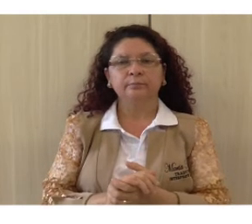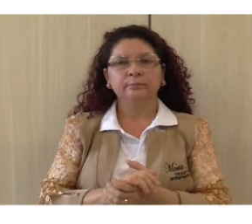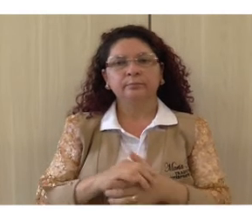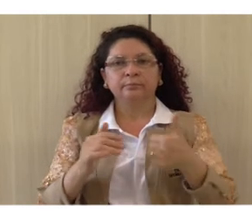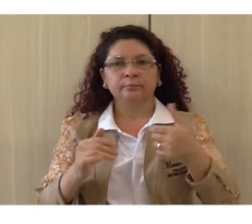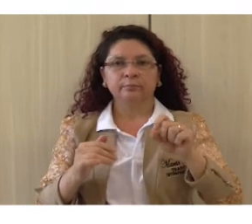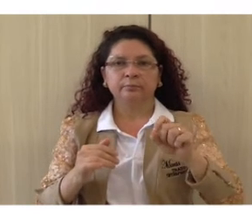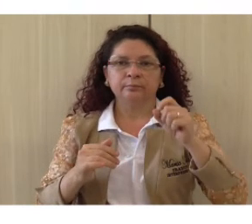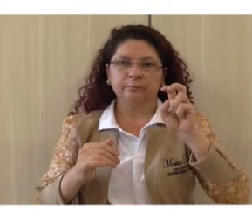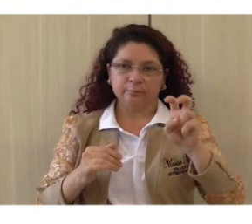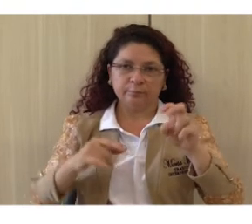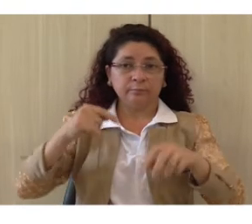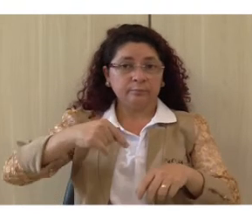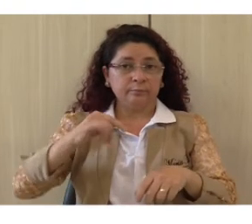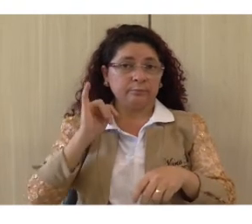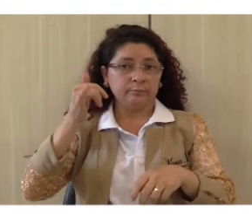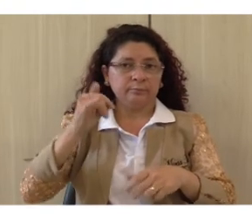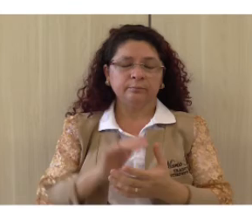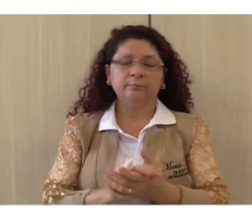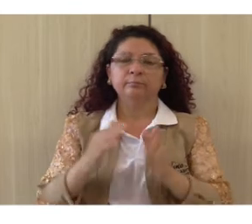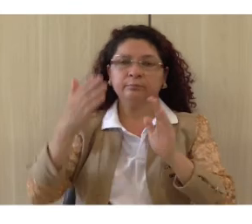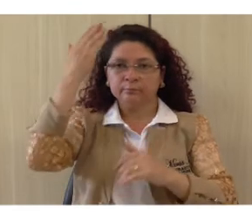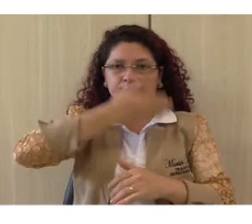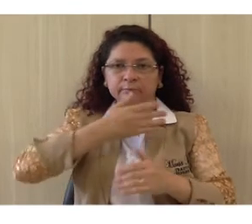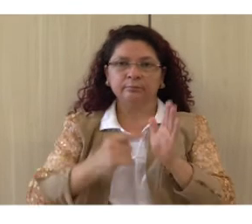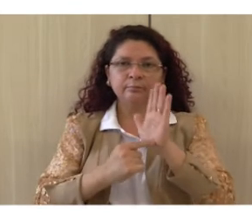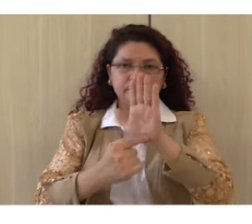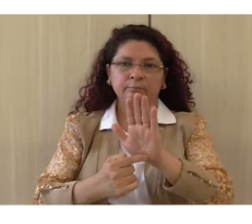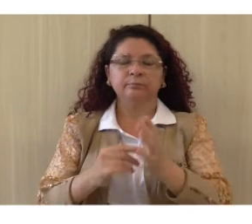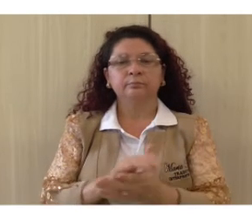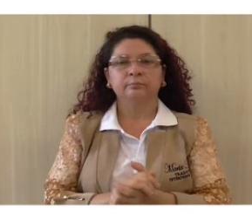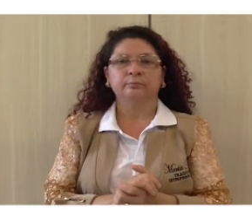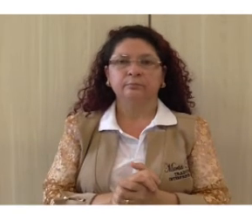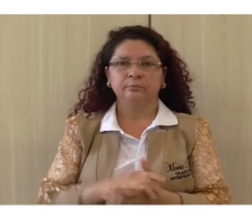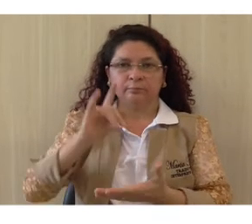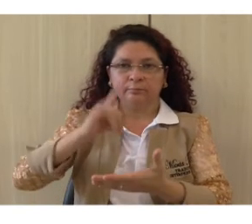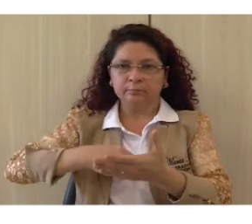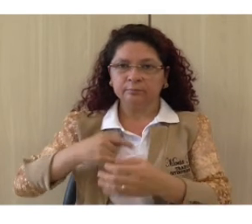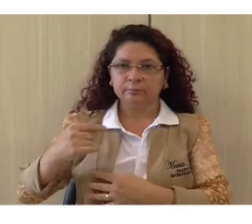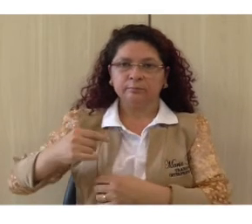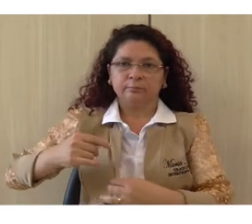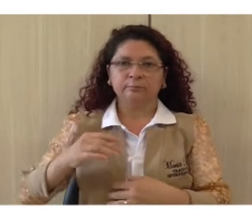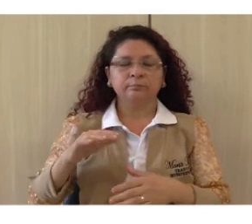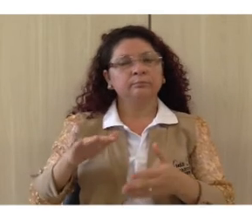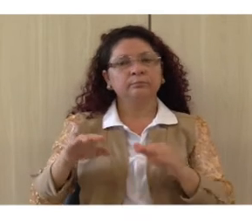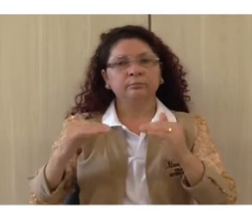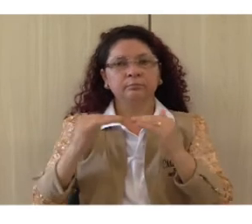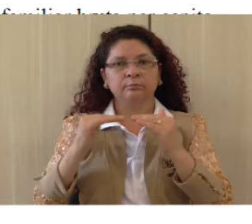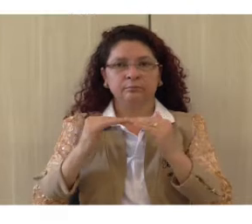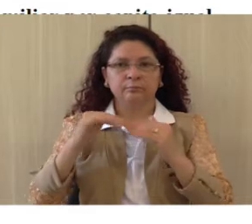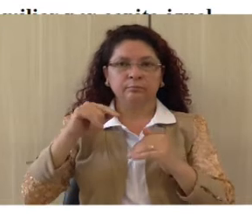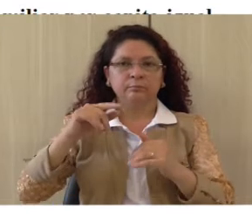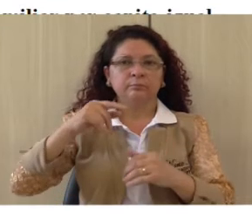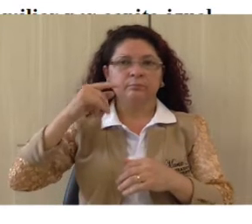subitem 16.5 deste, deverão apresentar os documentos comprobatórios de sua condição de concorrência exigida